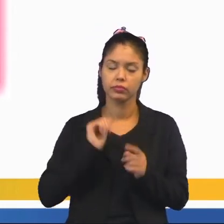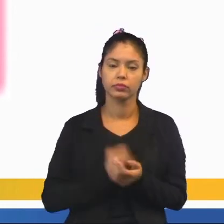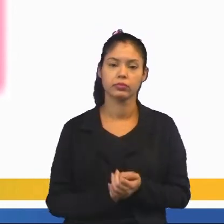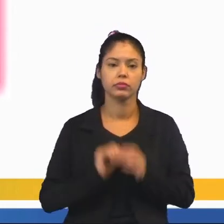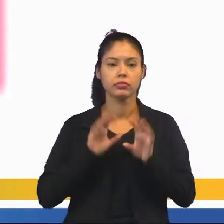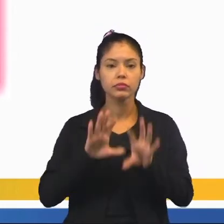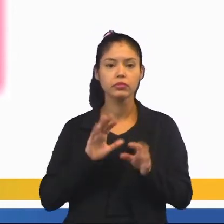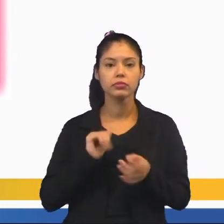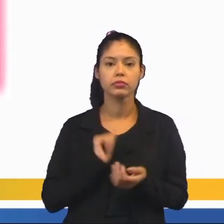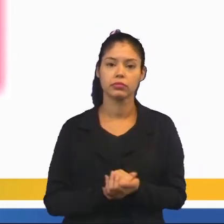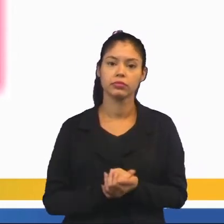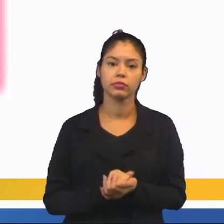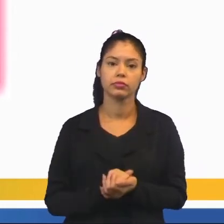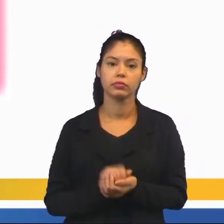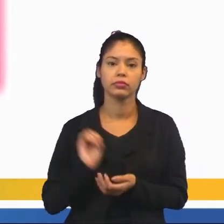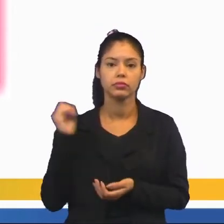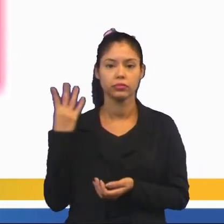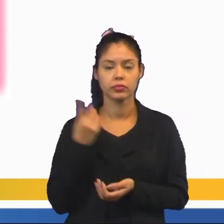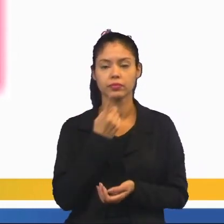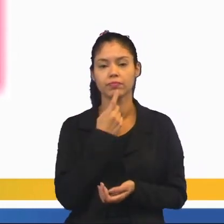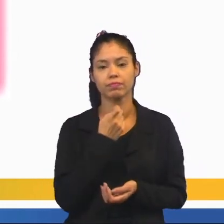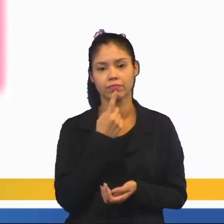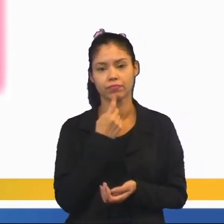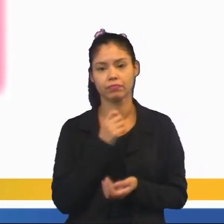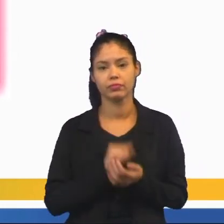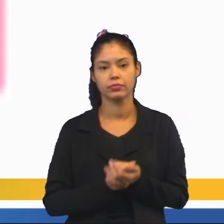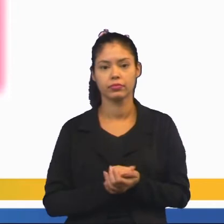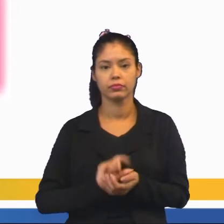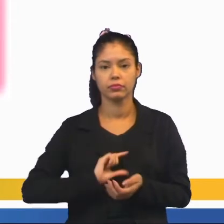bebê, sendo disseminada da